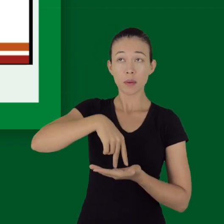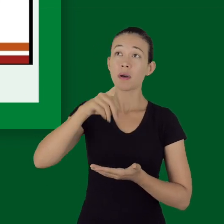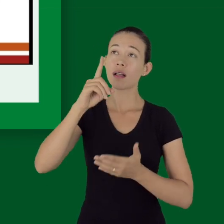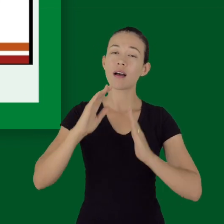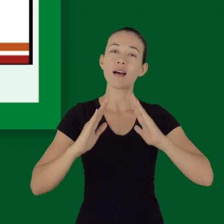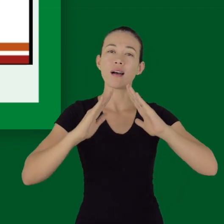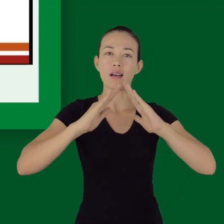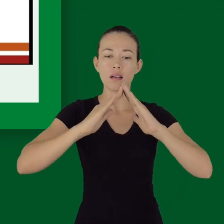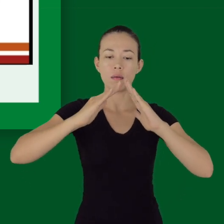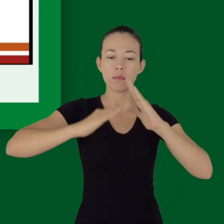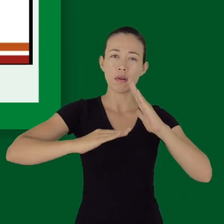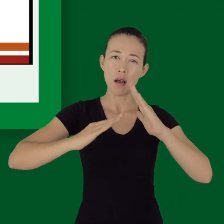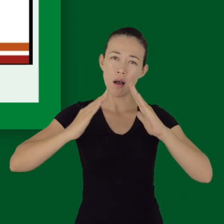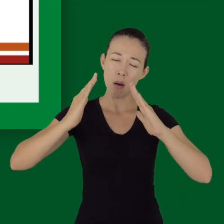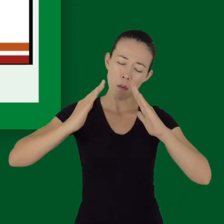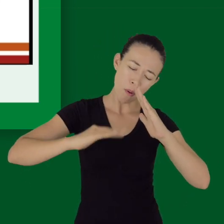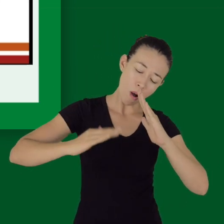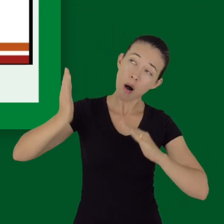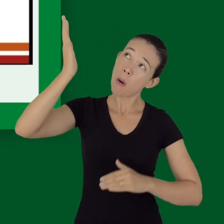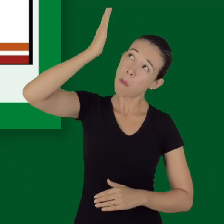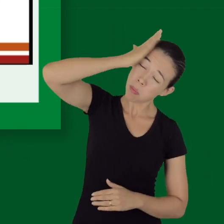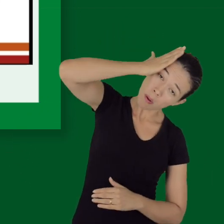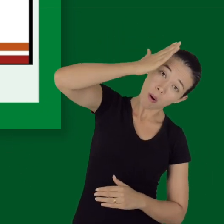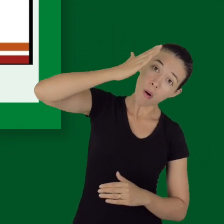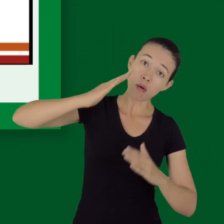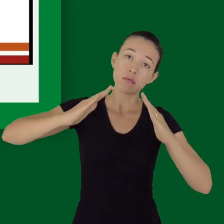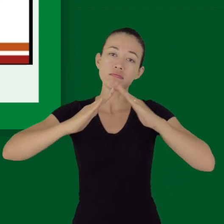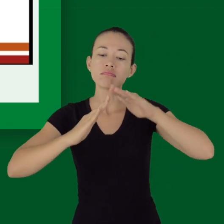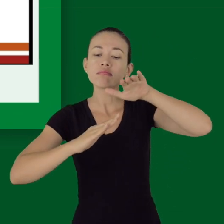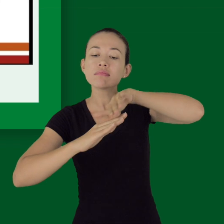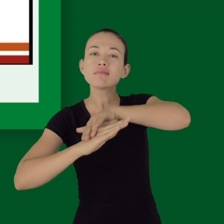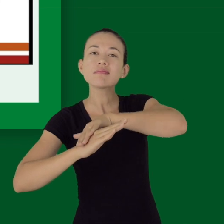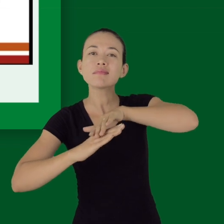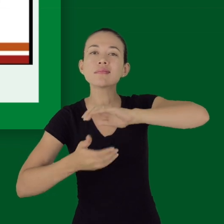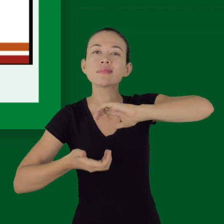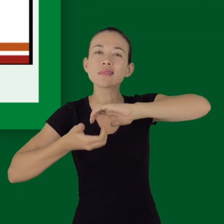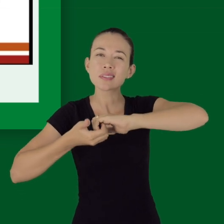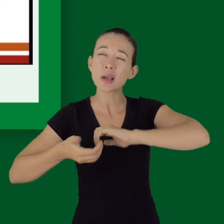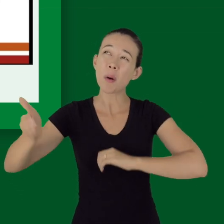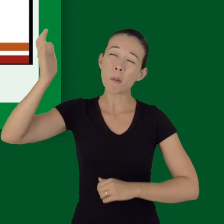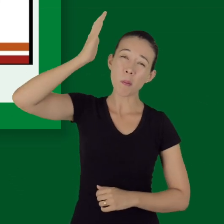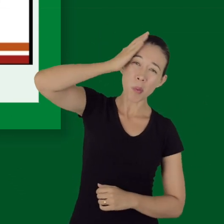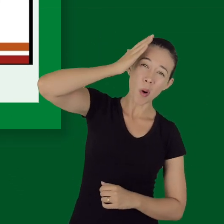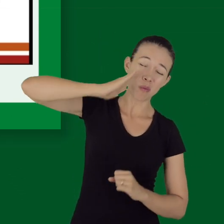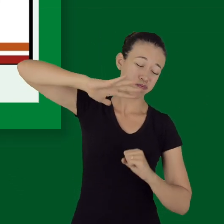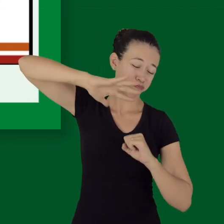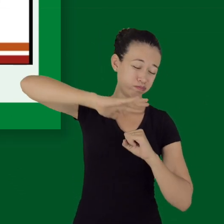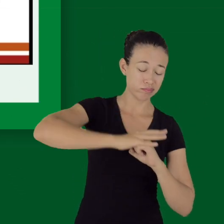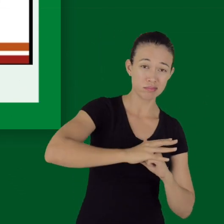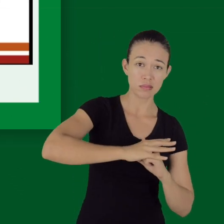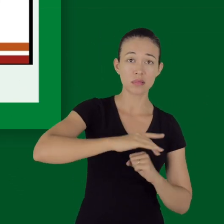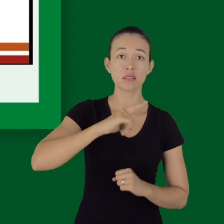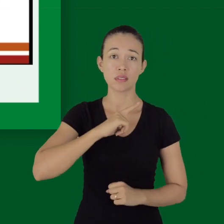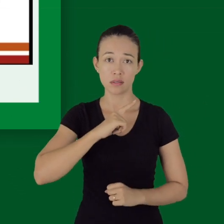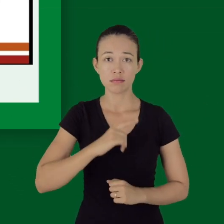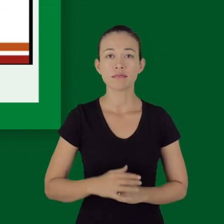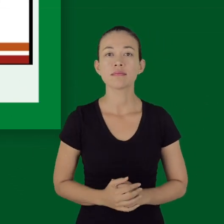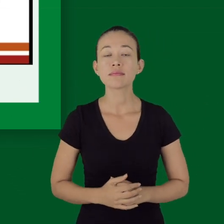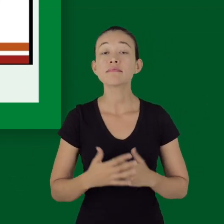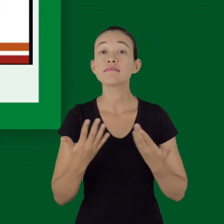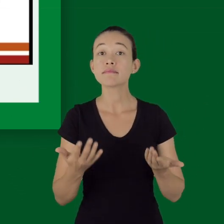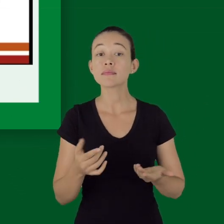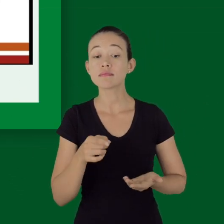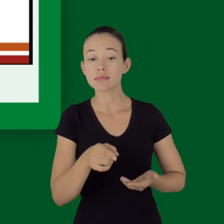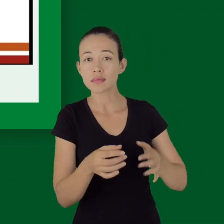cai na cabeça. Ou um paciente que pula de altura, né? Alturas a partir de 4, 5 metros, elas já